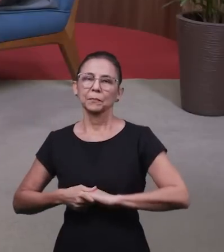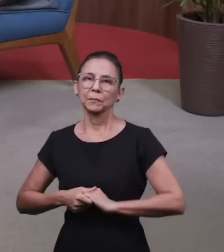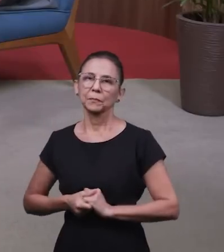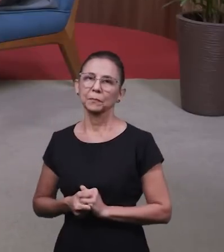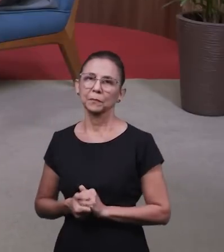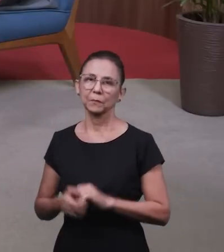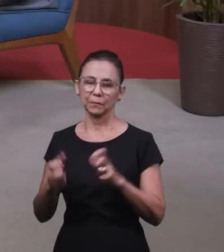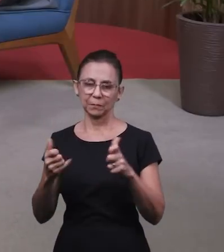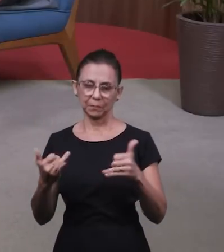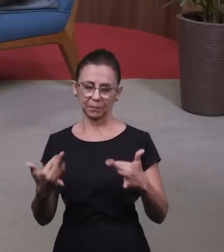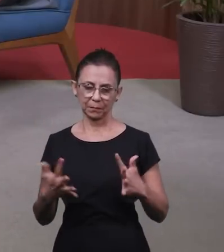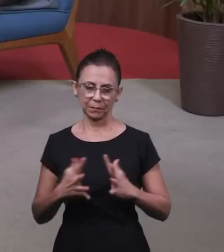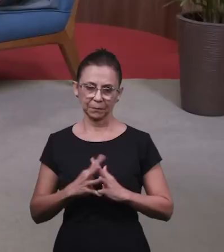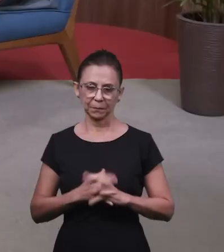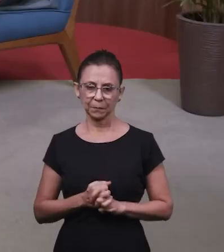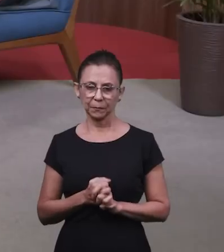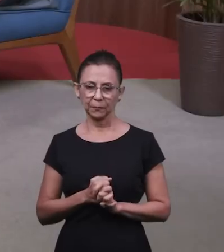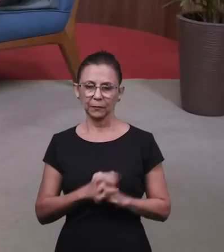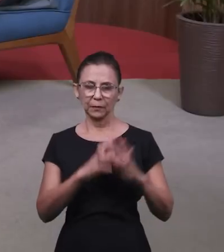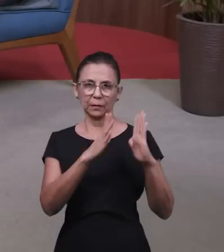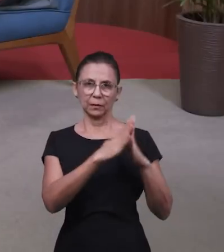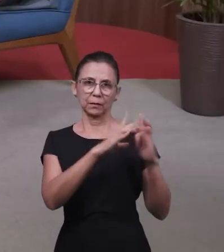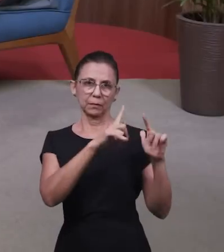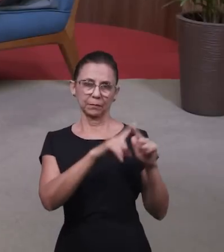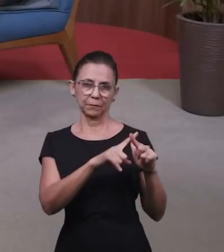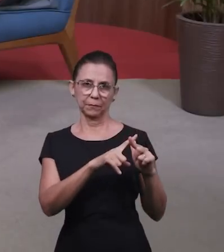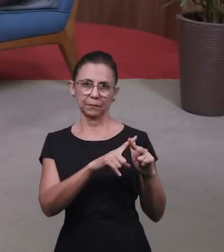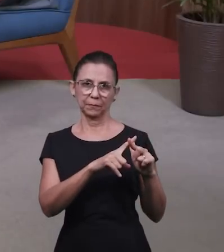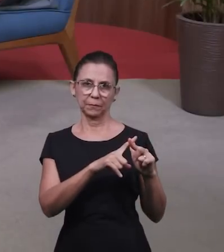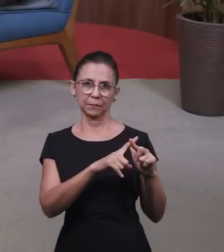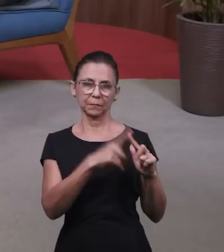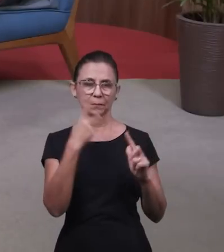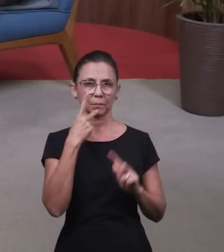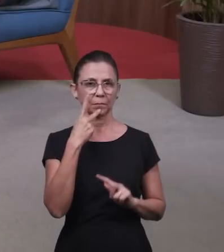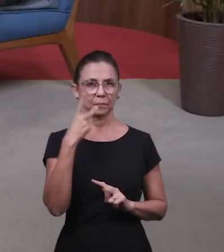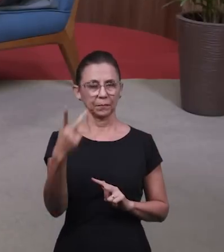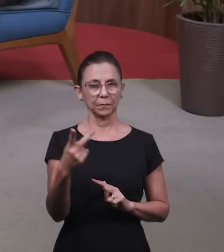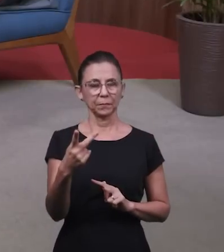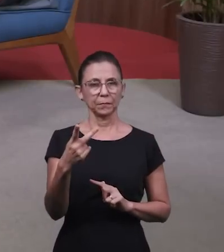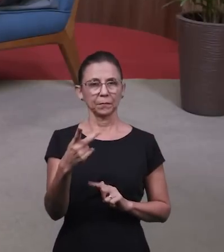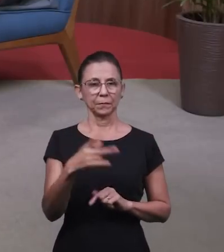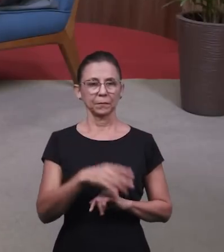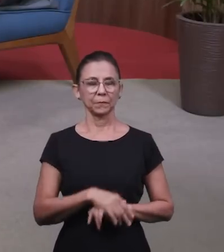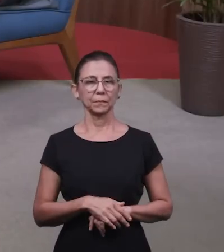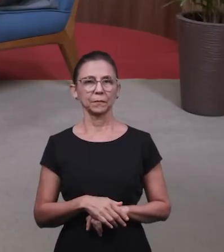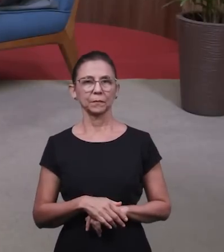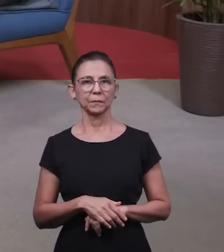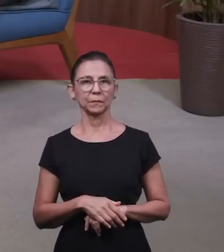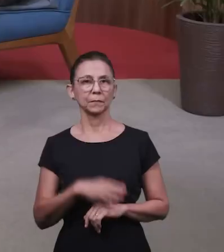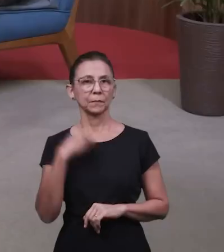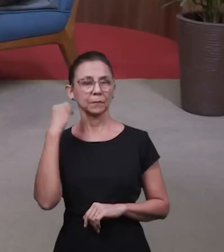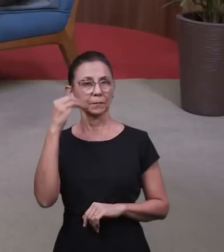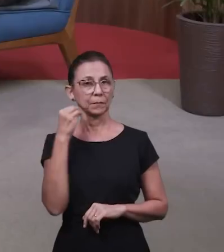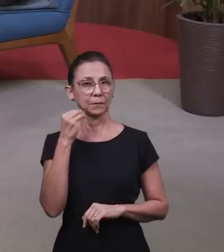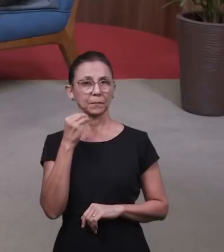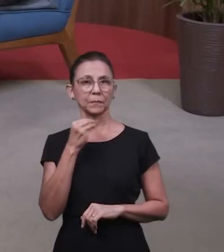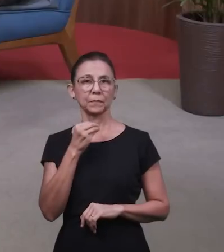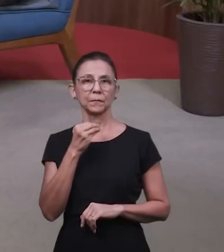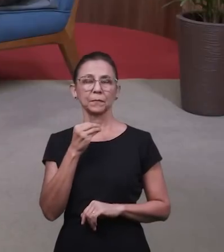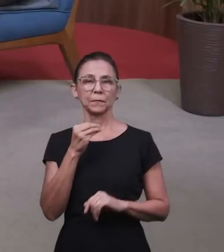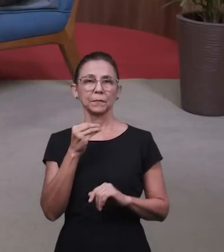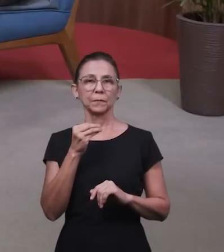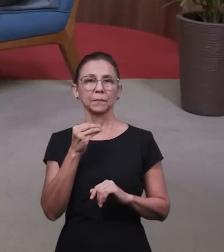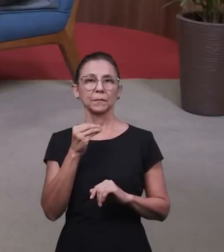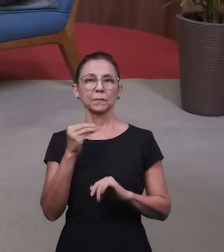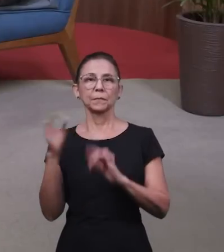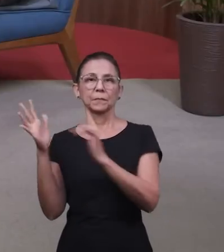A igreja está falando da experiência que ela tem com o Senhor